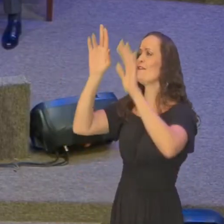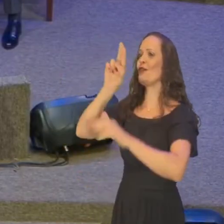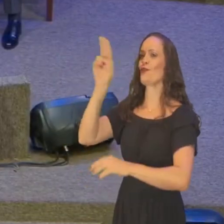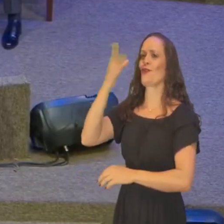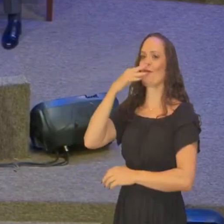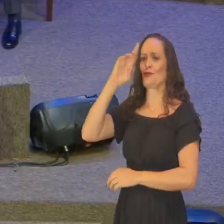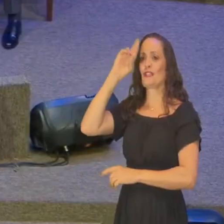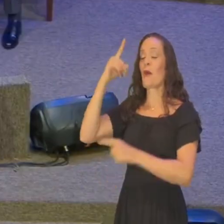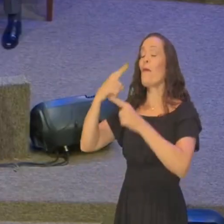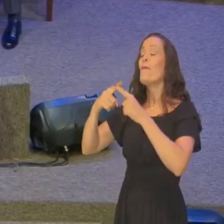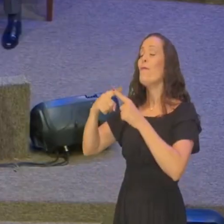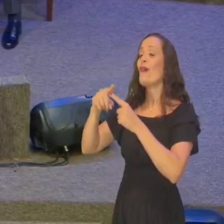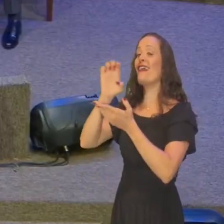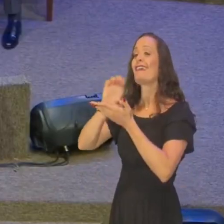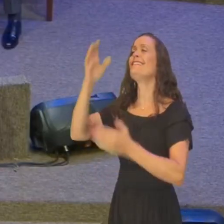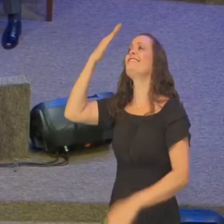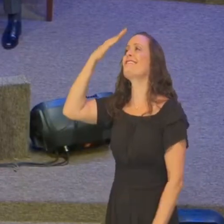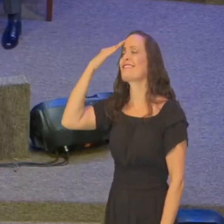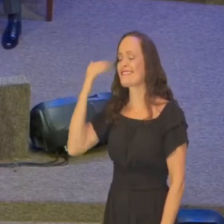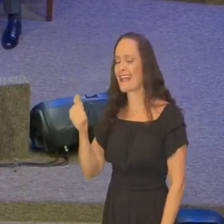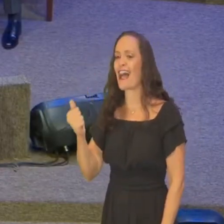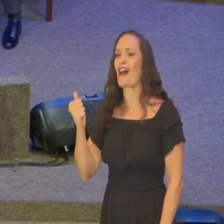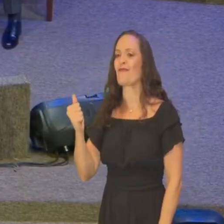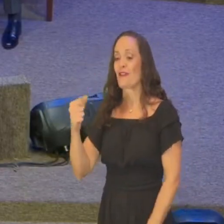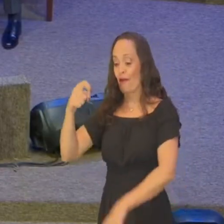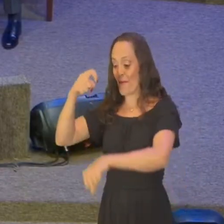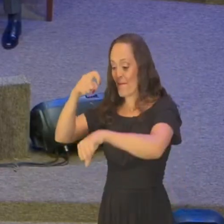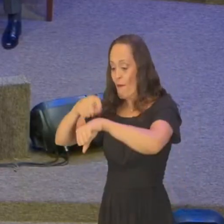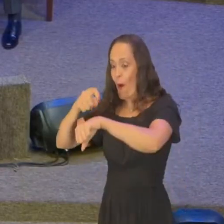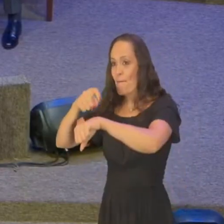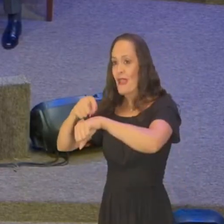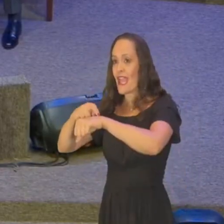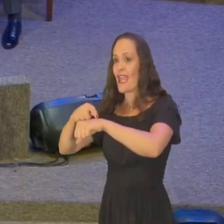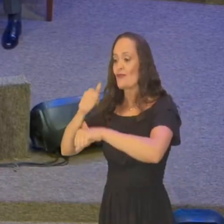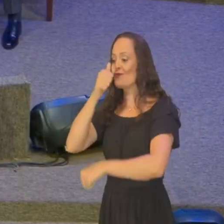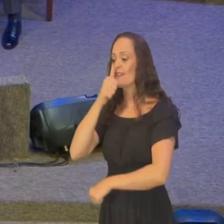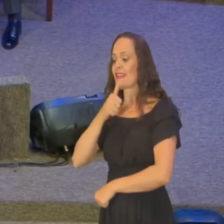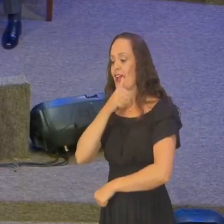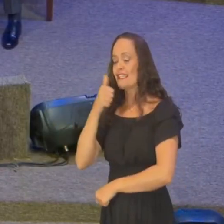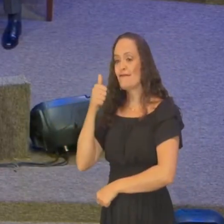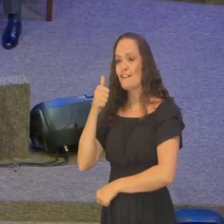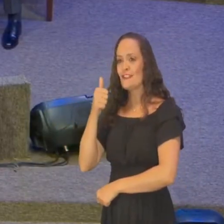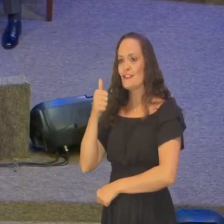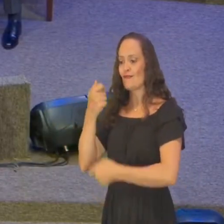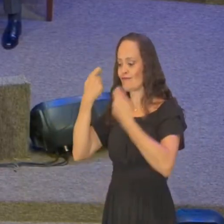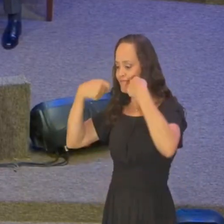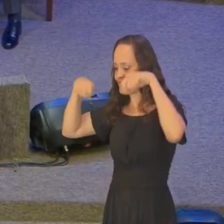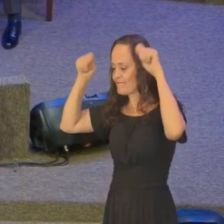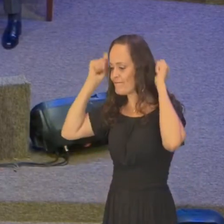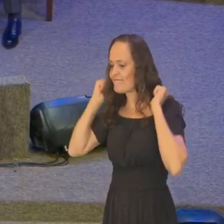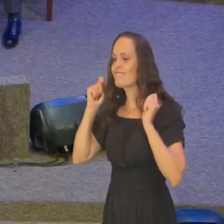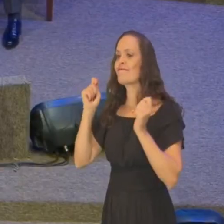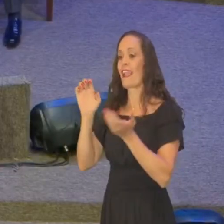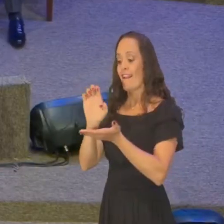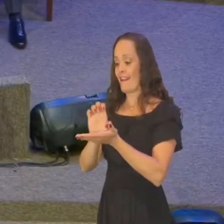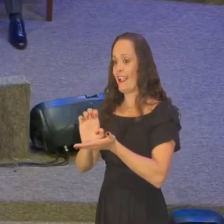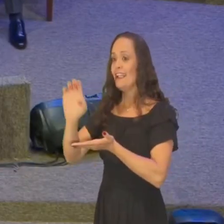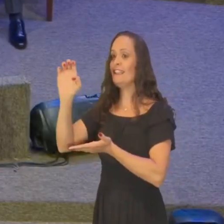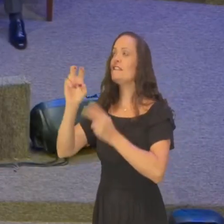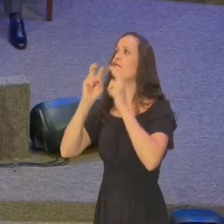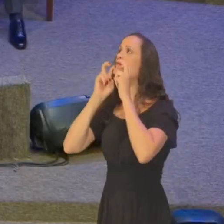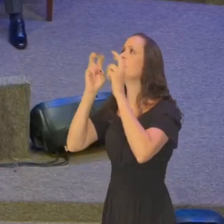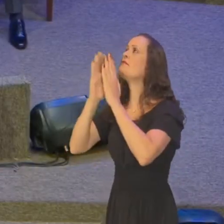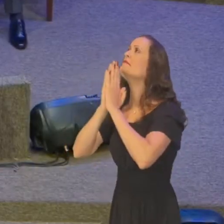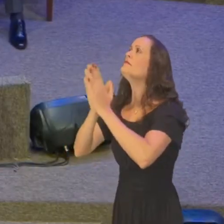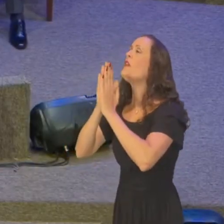Ele reconhece, porque quando chegou o momento do sacrifício, quando nós lemos, ele se aproxima do altar e ele clama a Deus: